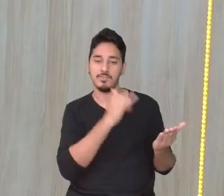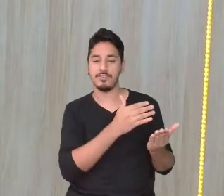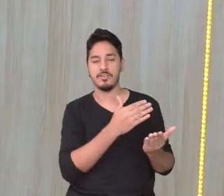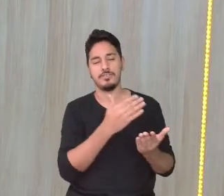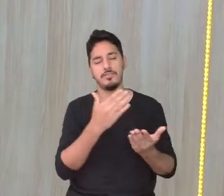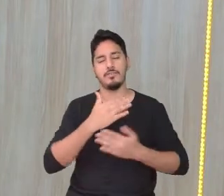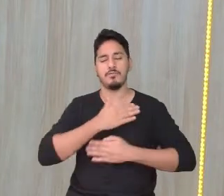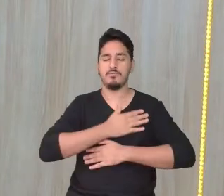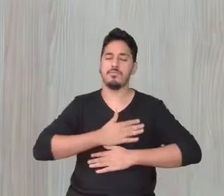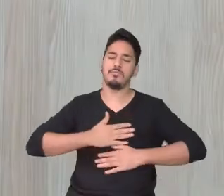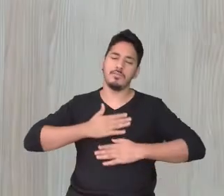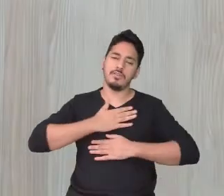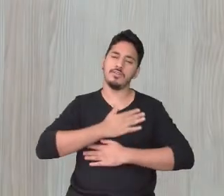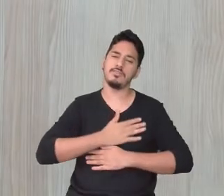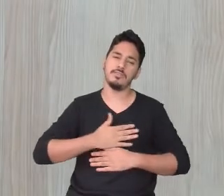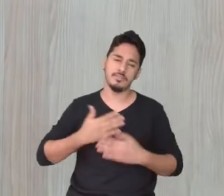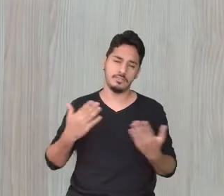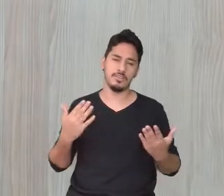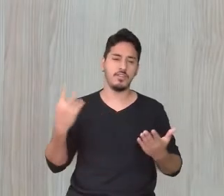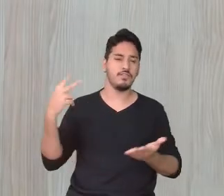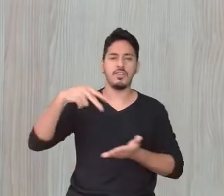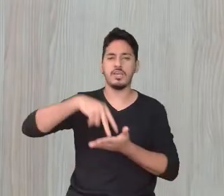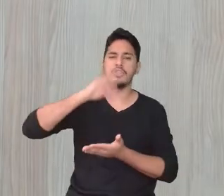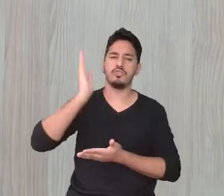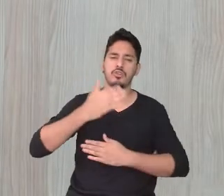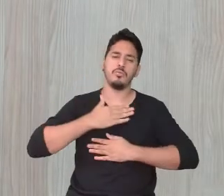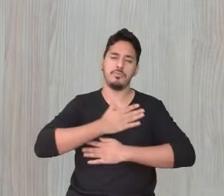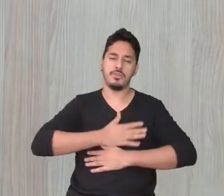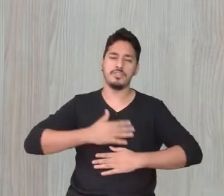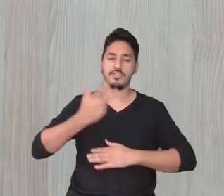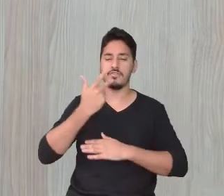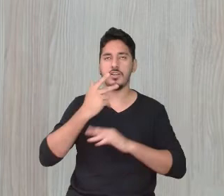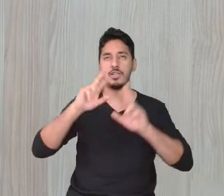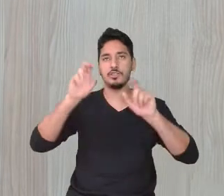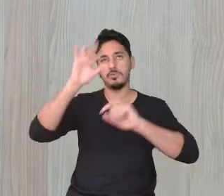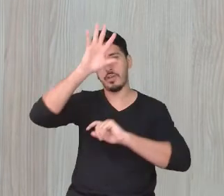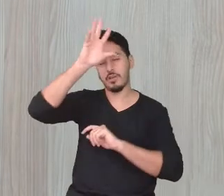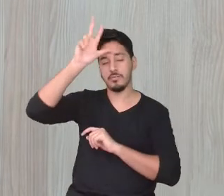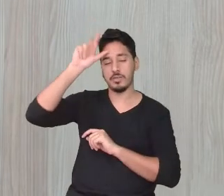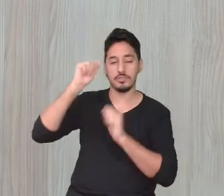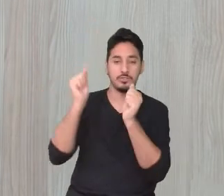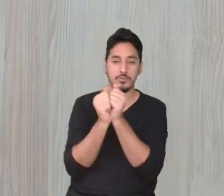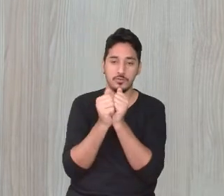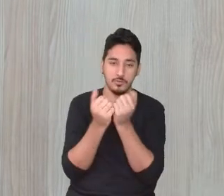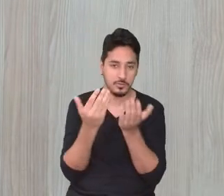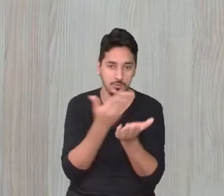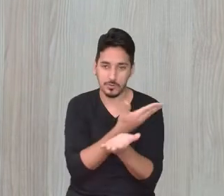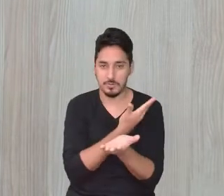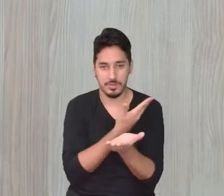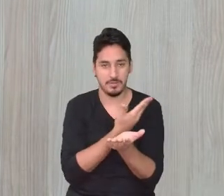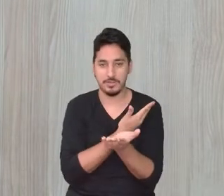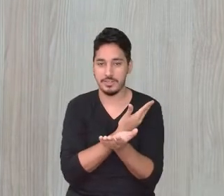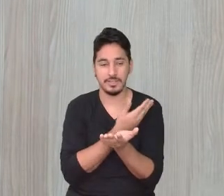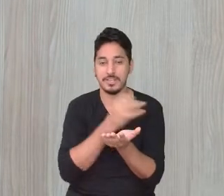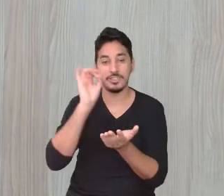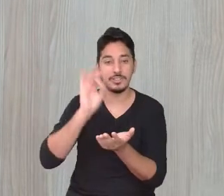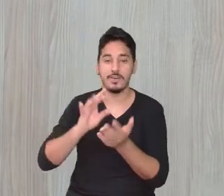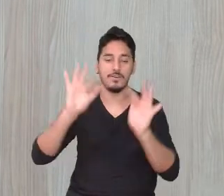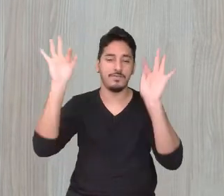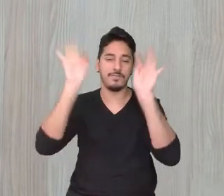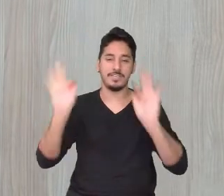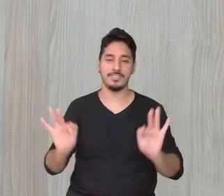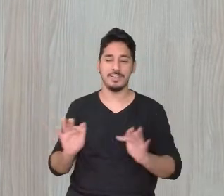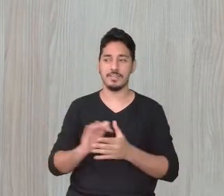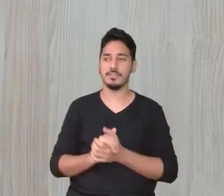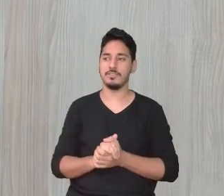é um Maravilhosa. prazer. Vir aqui já é um prazer, né? E falar da Amazônia, estar aqui com você, minha amiga, é Ai, que só, coisa só boa. alegria.